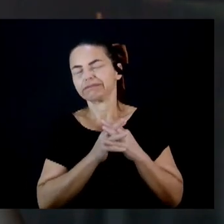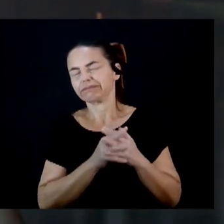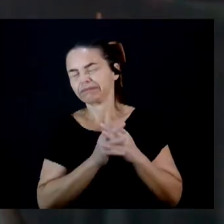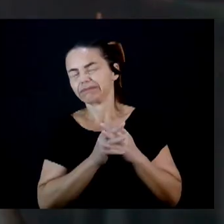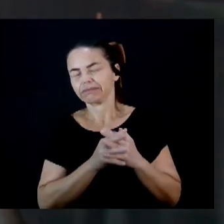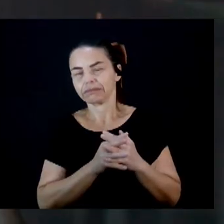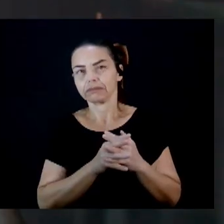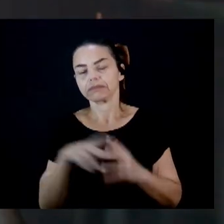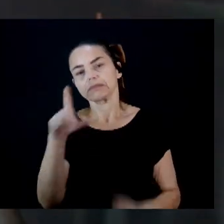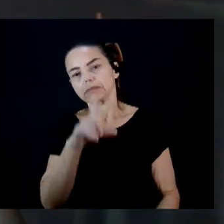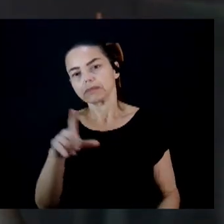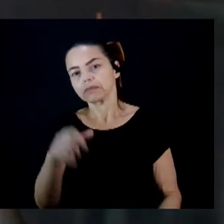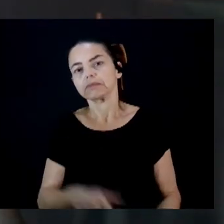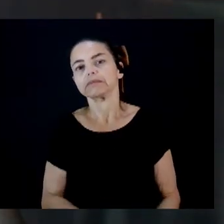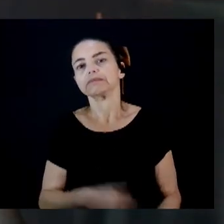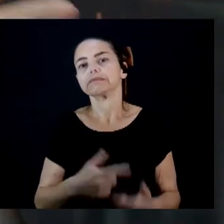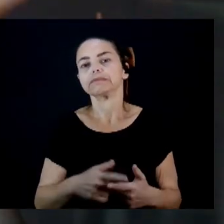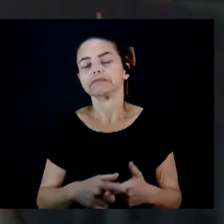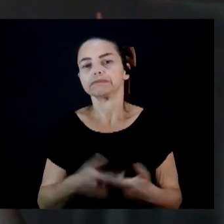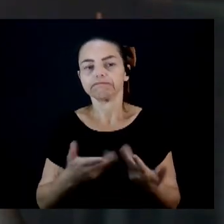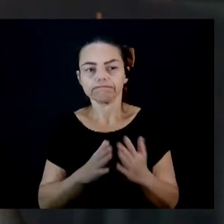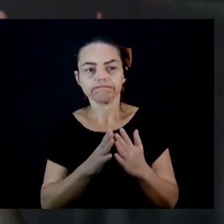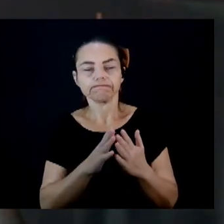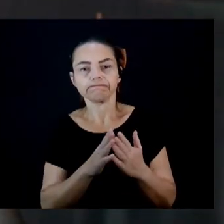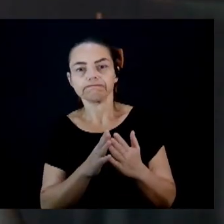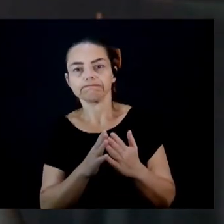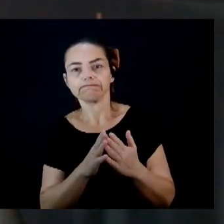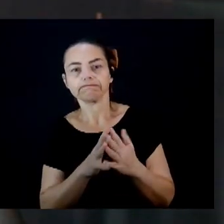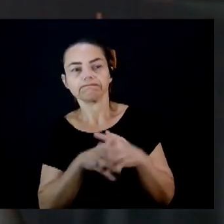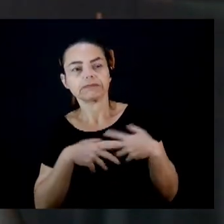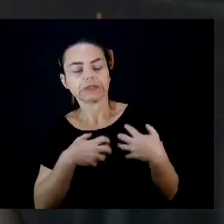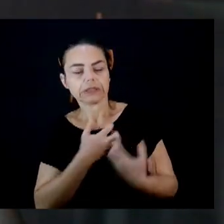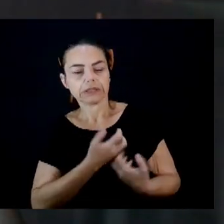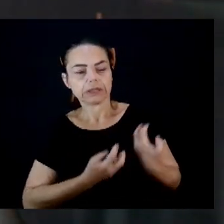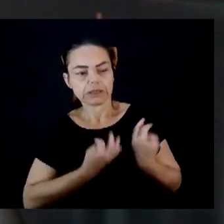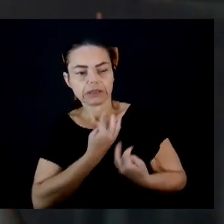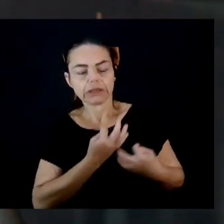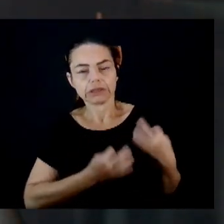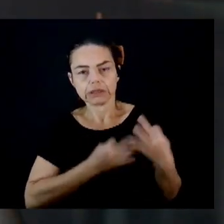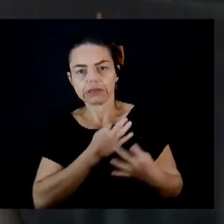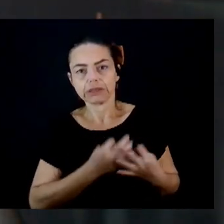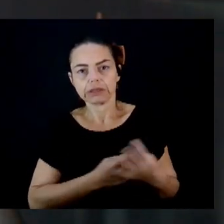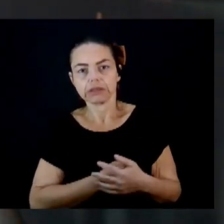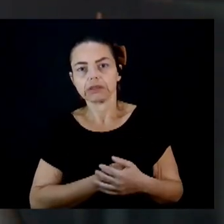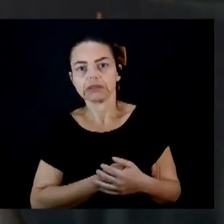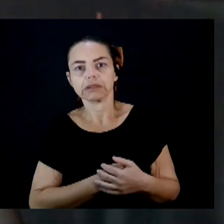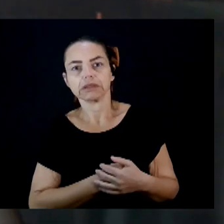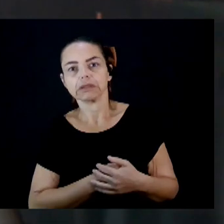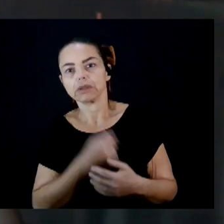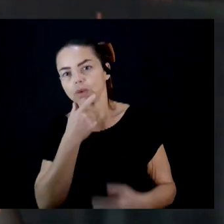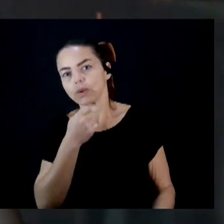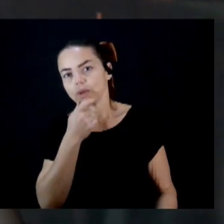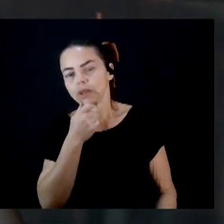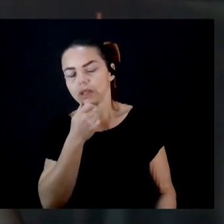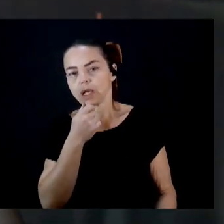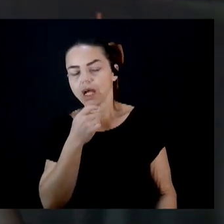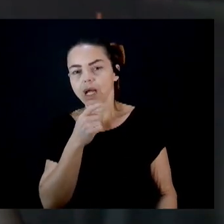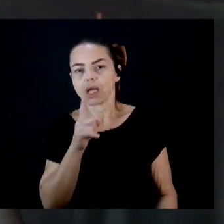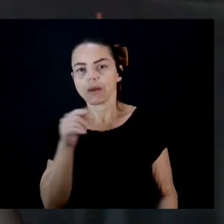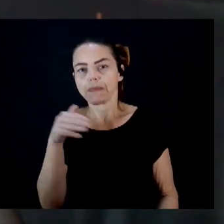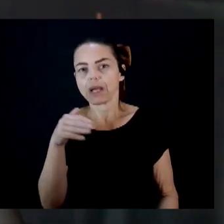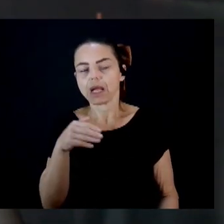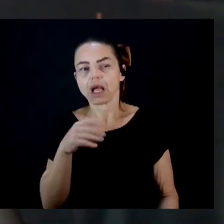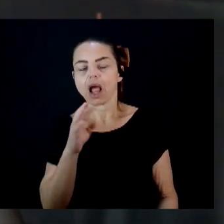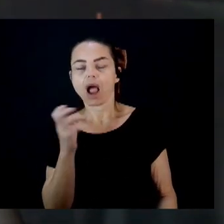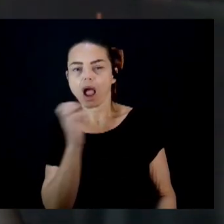gente fala que dá mais trabalho porque nasceu algo que faz com que você chegue ao clímax, principalmente homens, em 1 minuto. Que